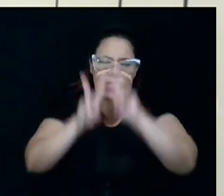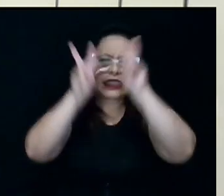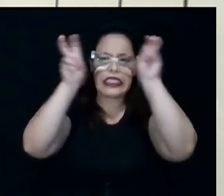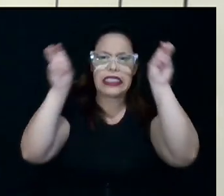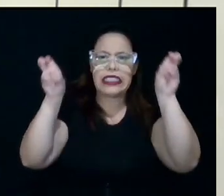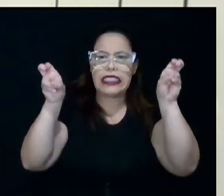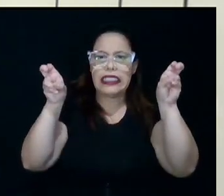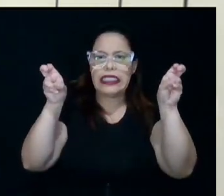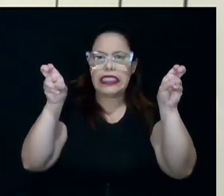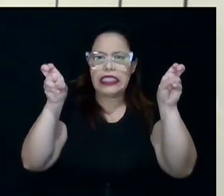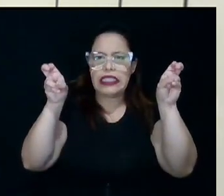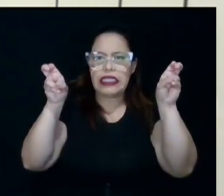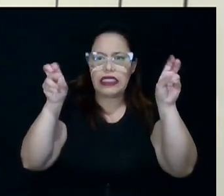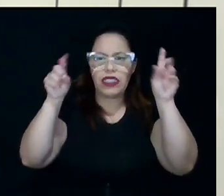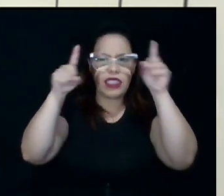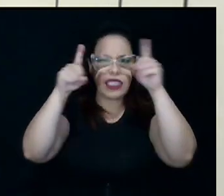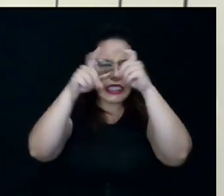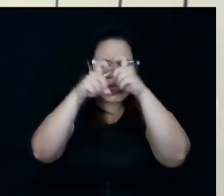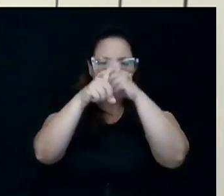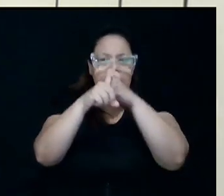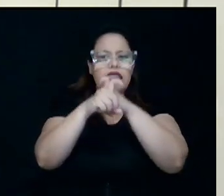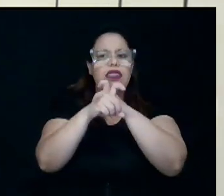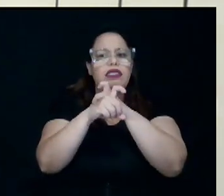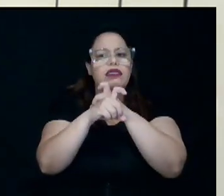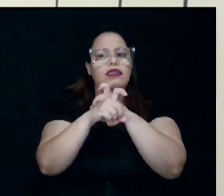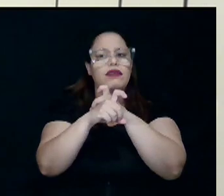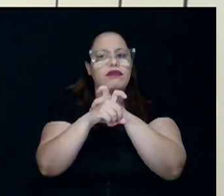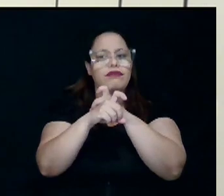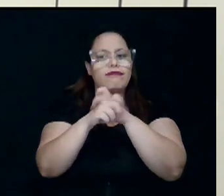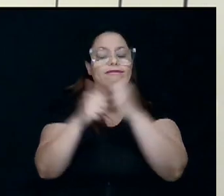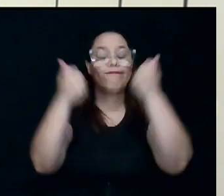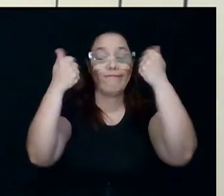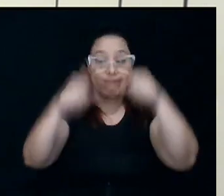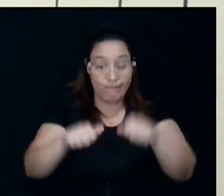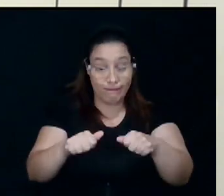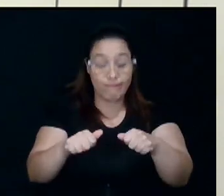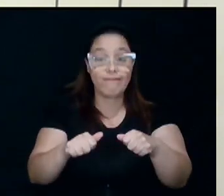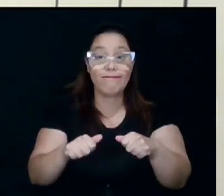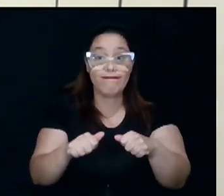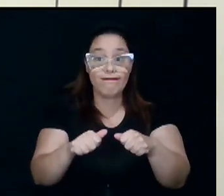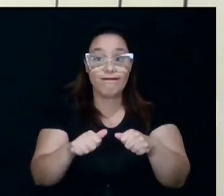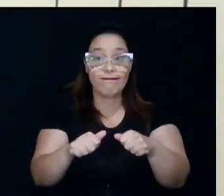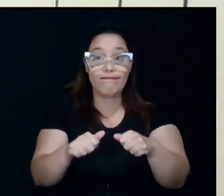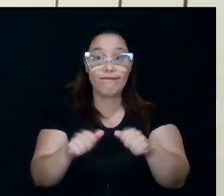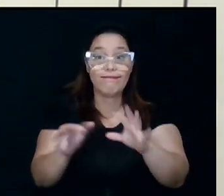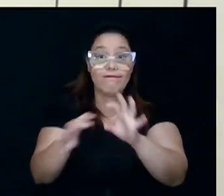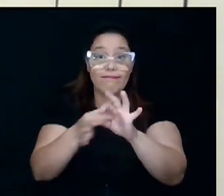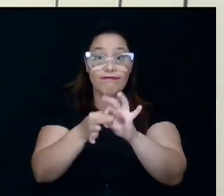complexos, metódicos, é possível incluir complementos após a aplicação da etapa